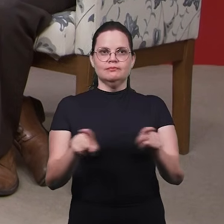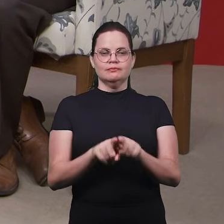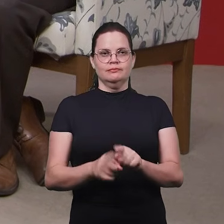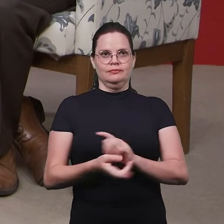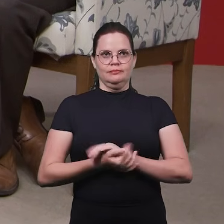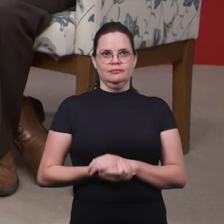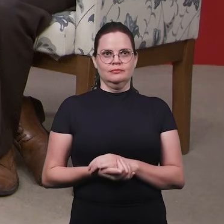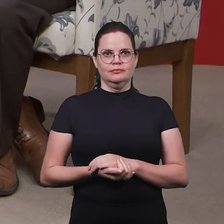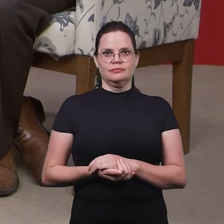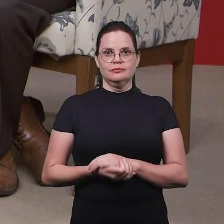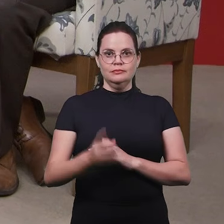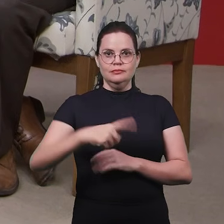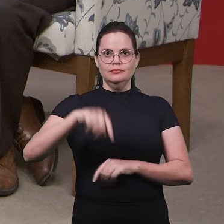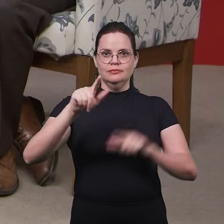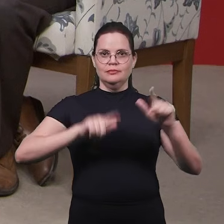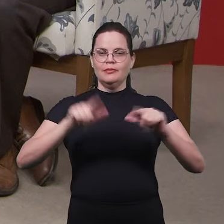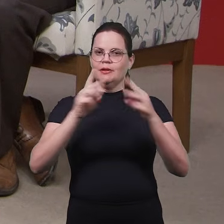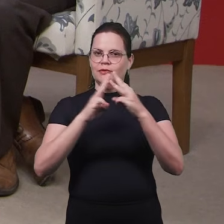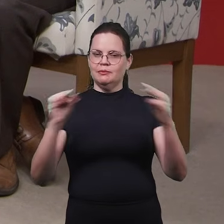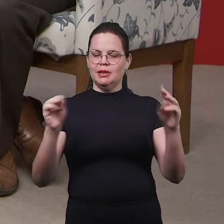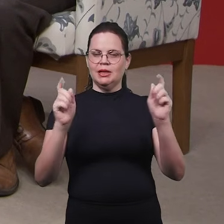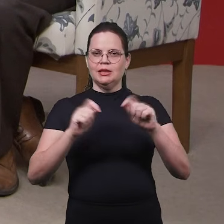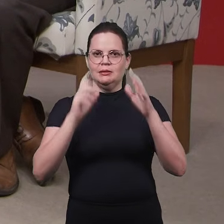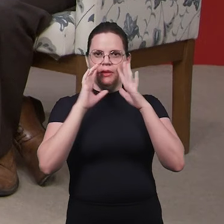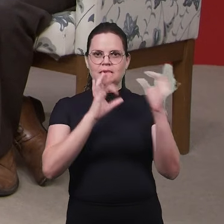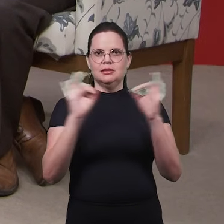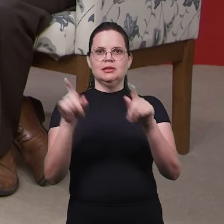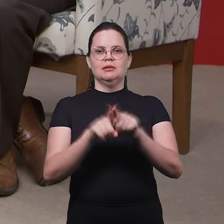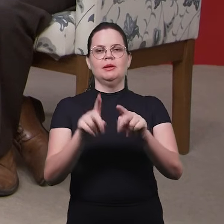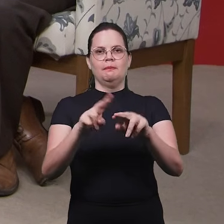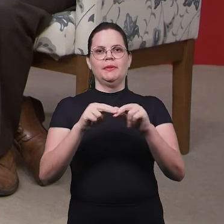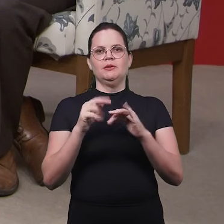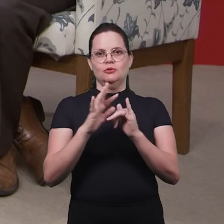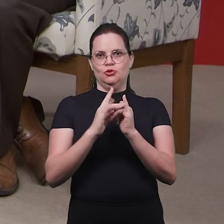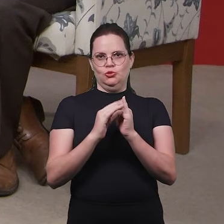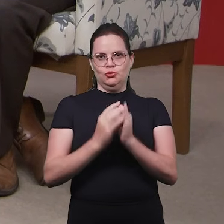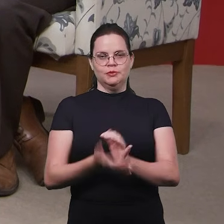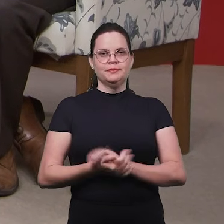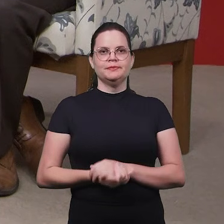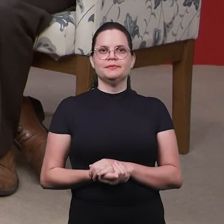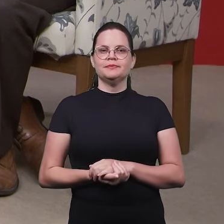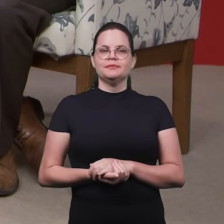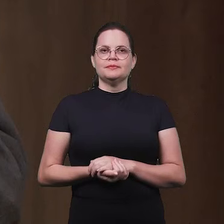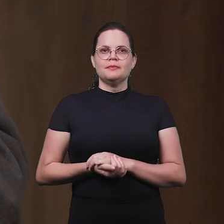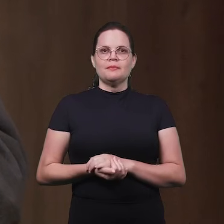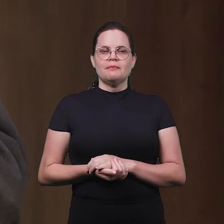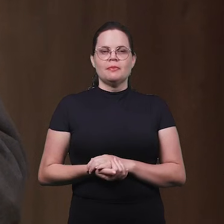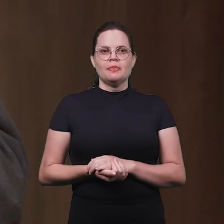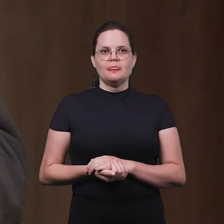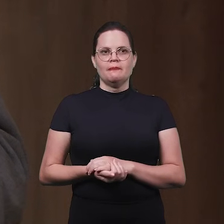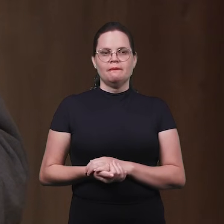ouvintes e aqueles que nos assistem pela TV Manaim e também pelo YouTube.